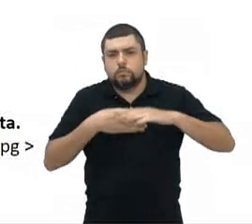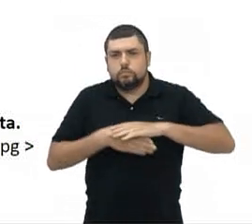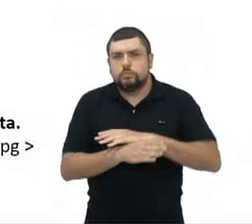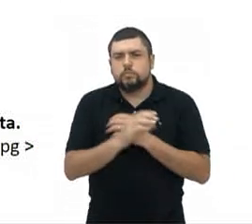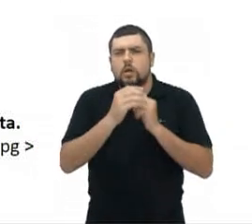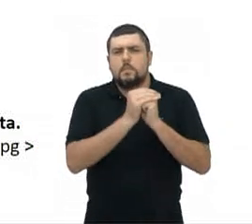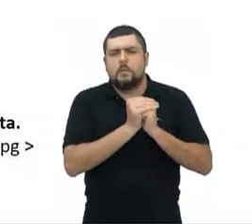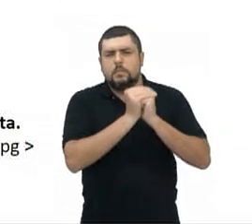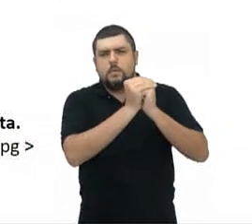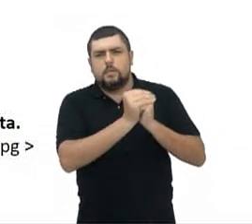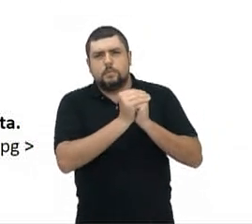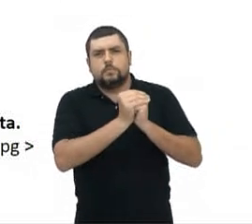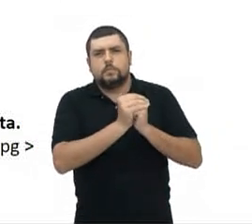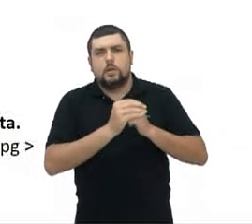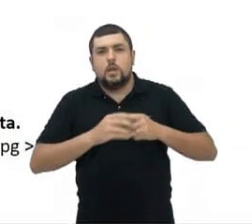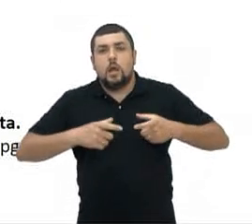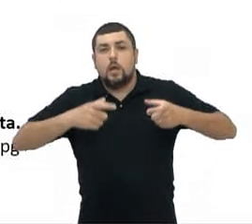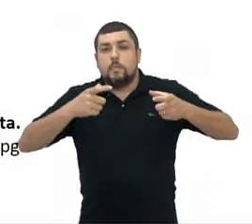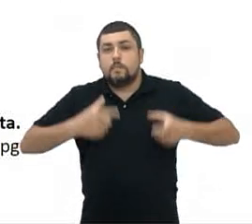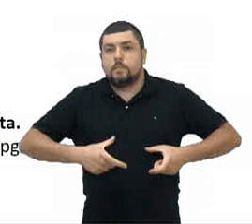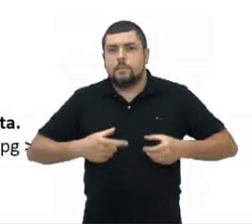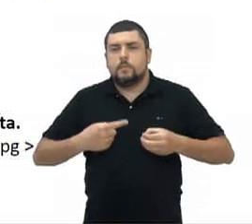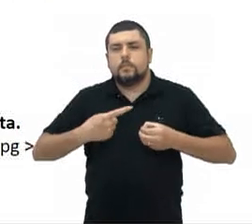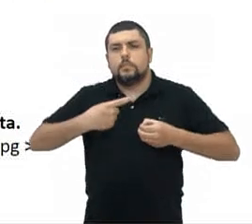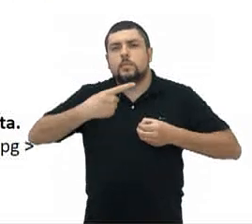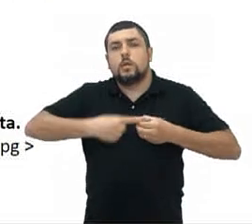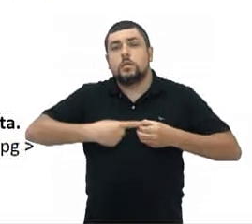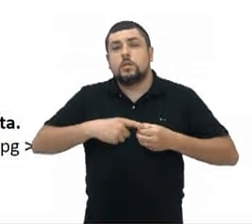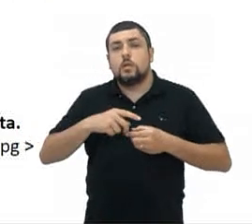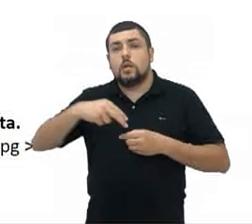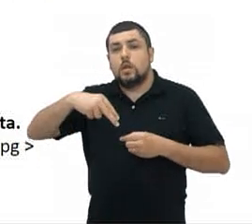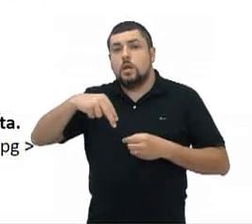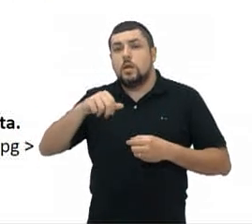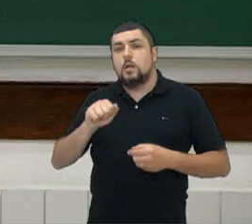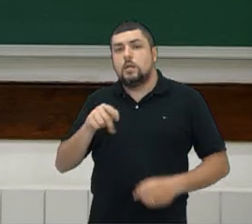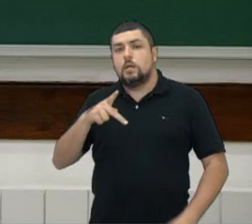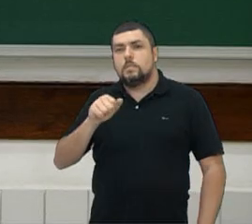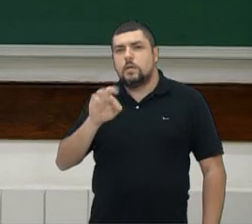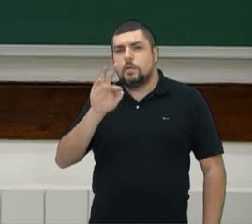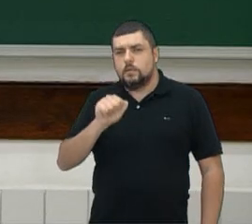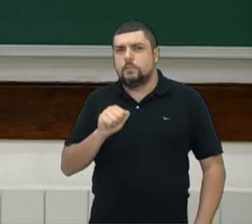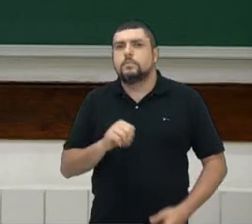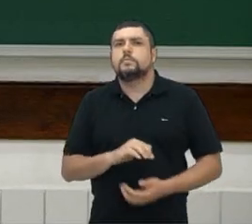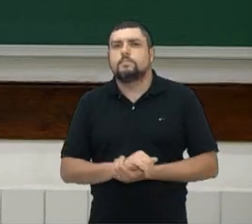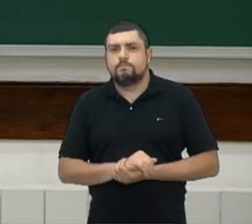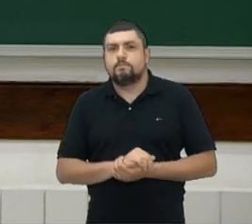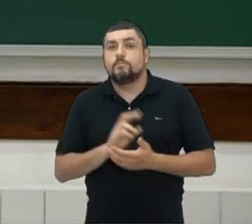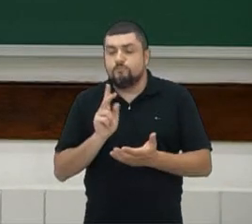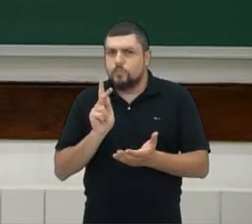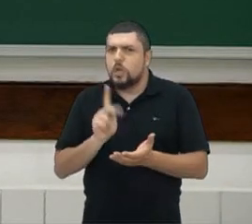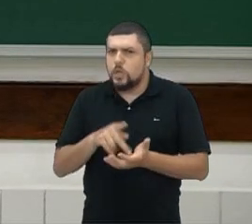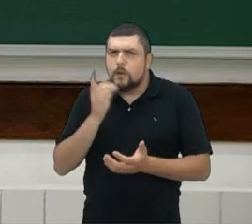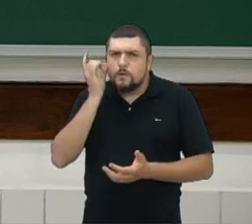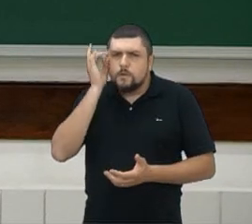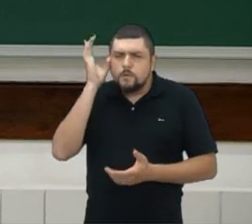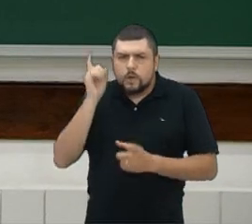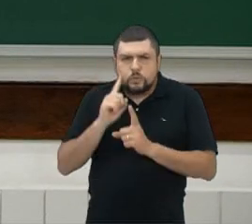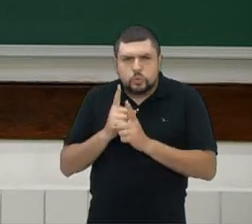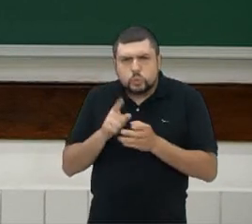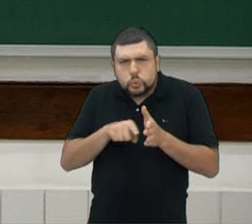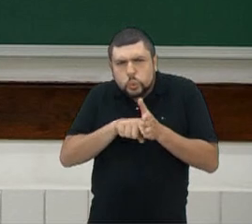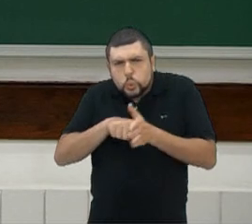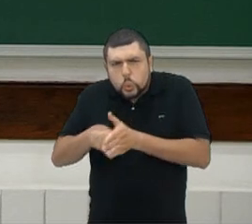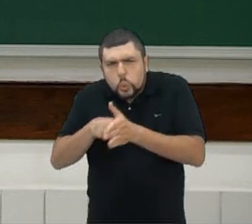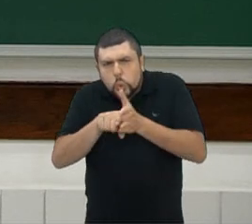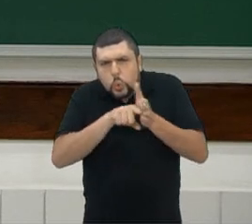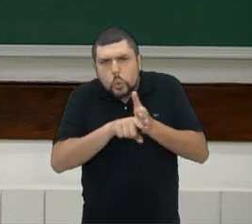próximo da cidade de Napata. Essa aqui fica mais próxima da cidade de Napata. Não foi fácil. Eu pesquisar essas imagens, você achou o quê?